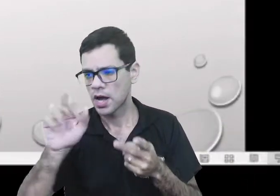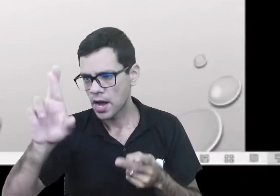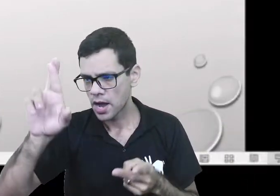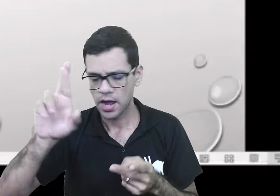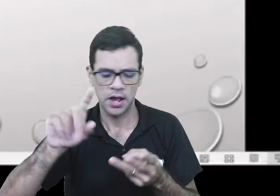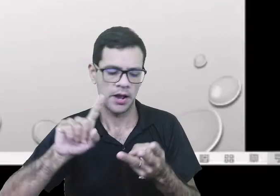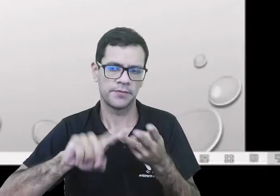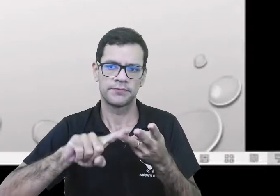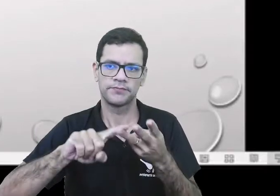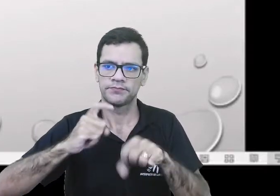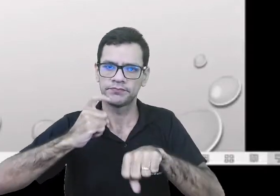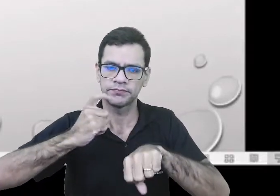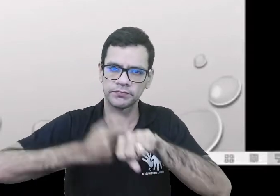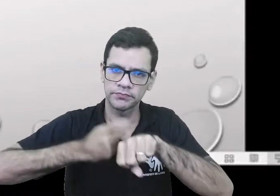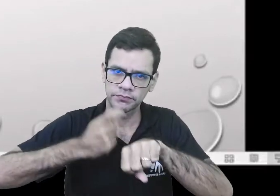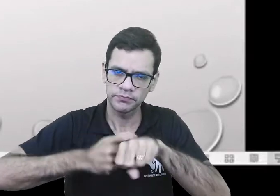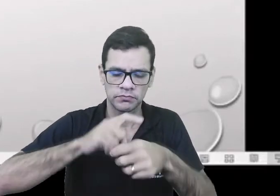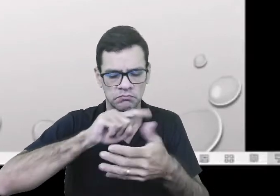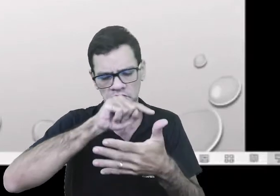um gás, né?